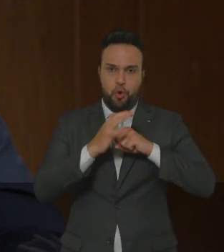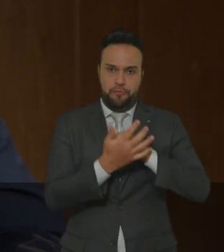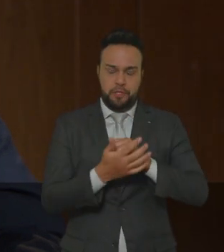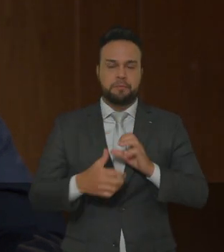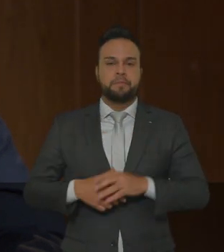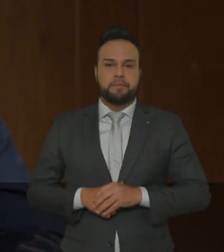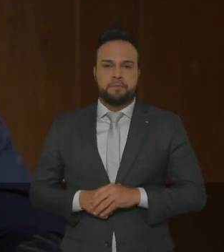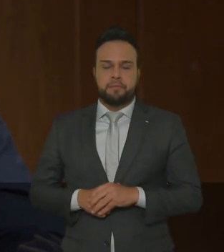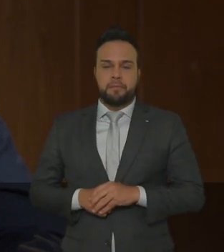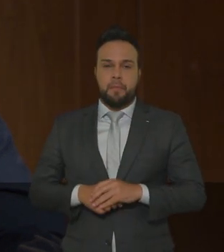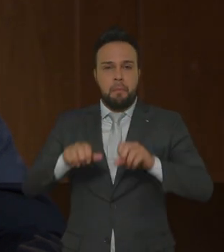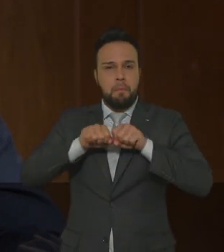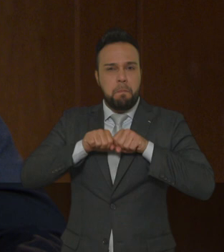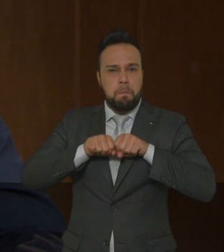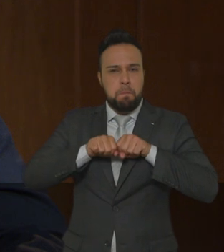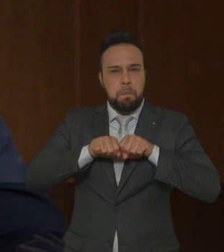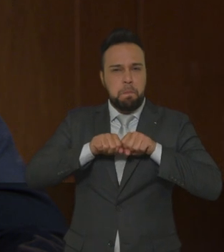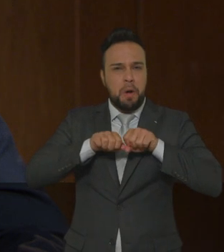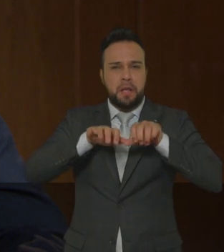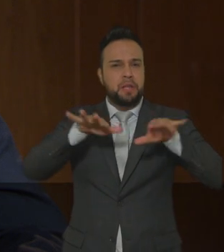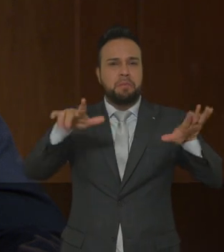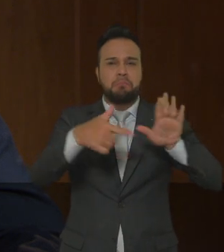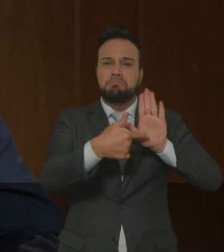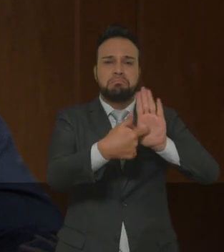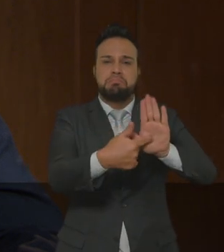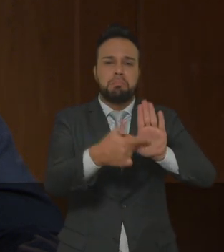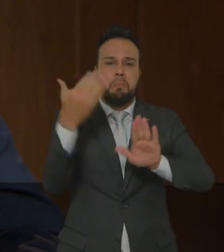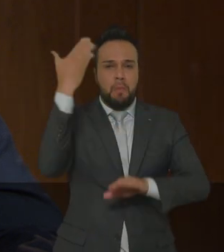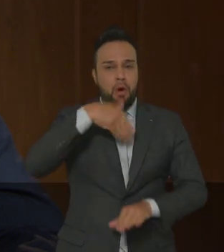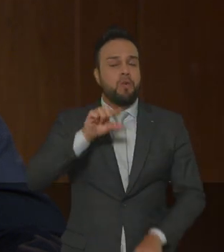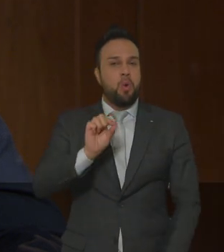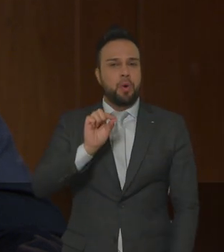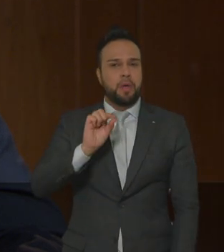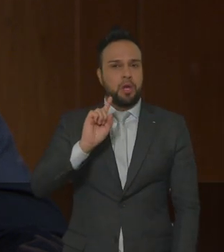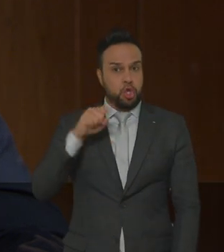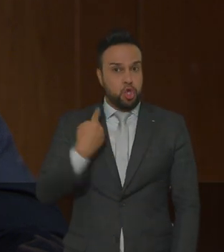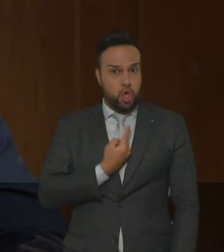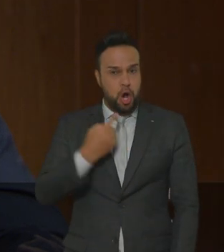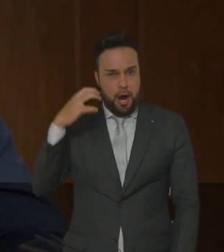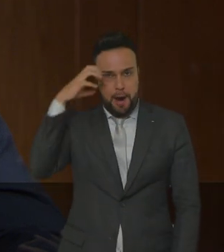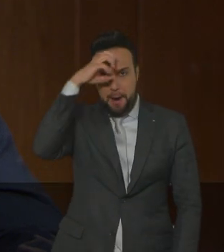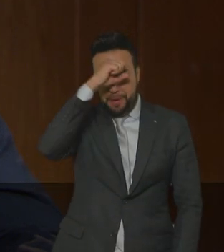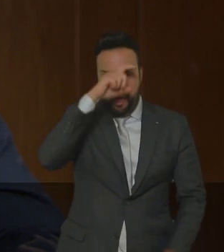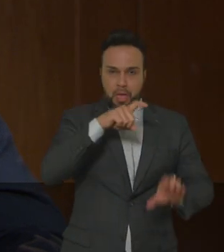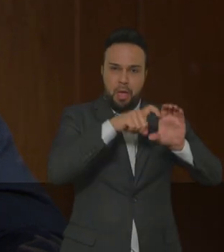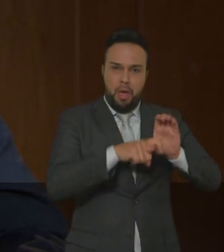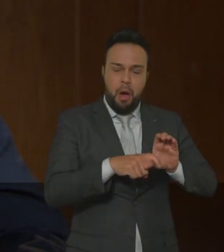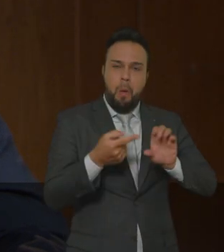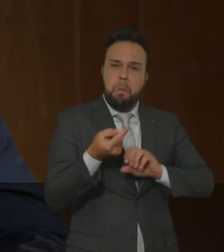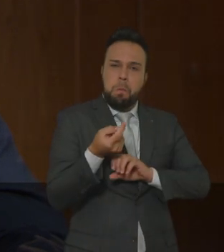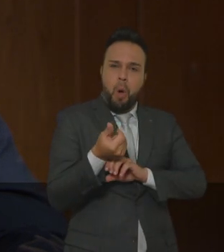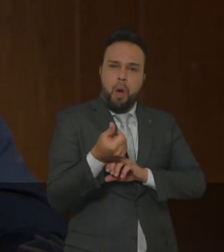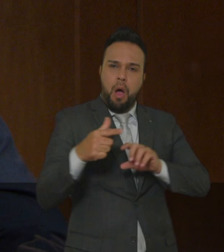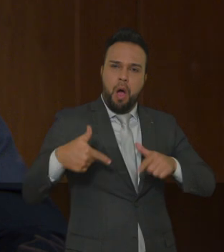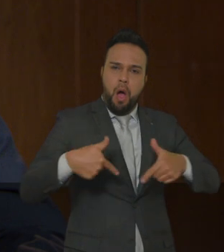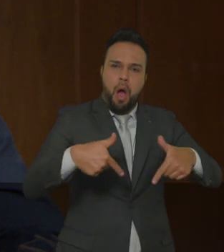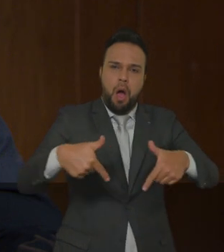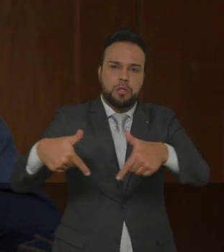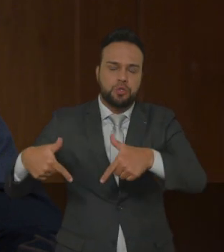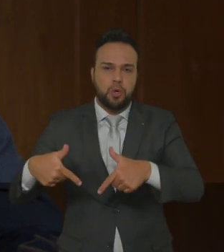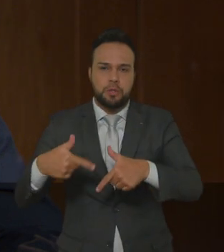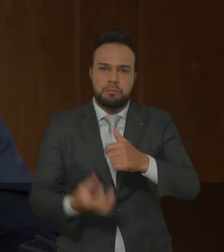aos pacientes de corrigir a pandemia deixa a grande lição de que não podemos depender apenas